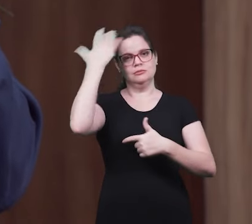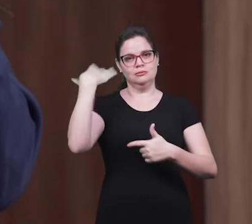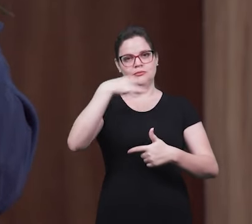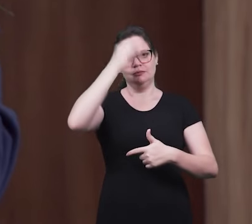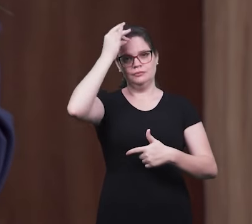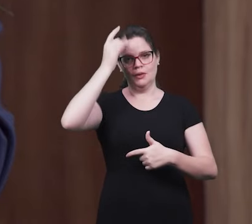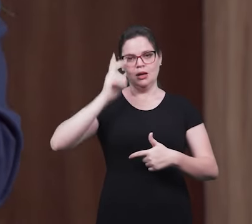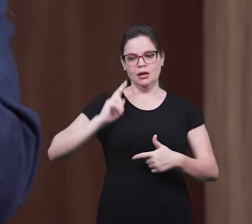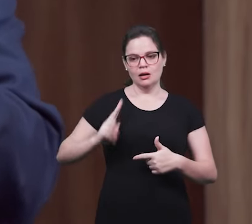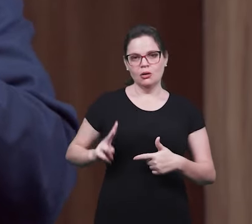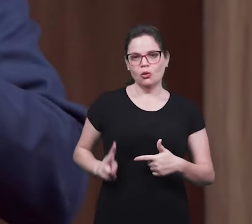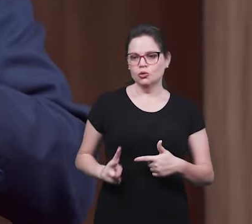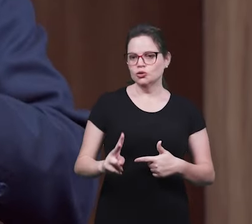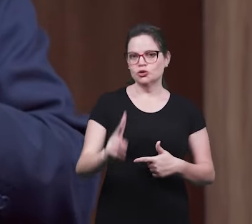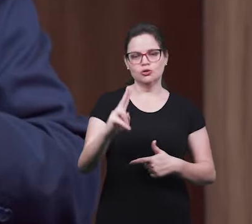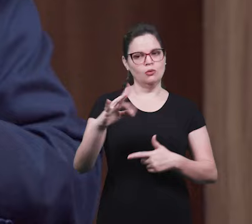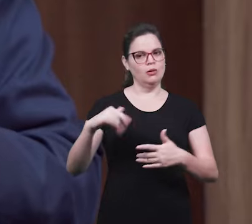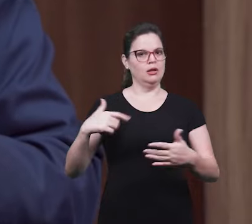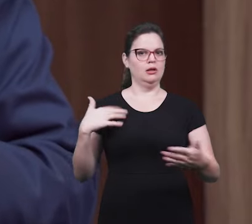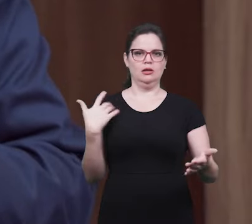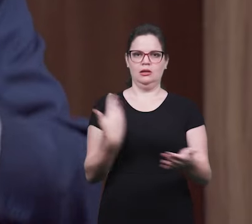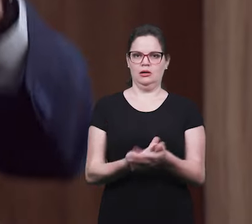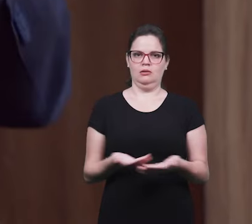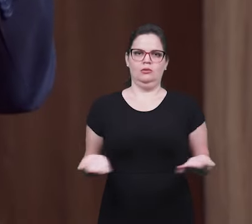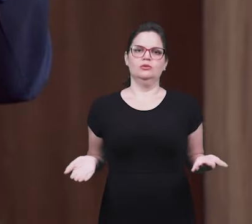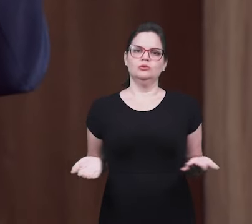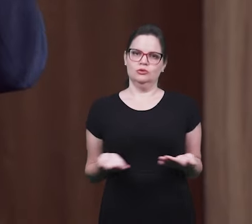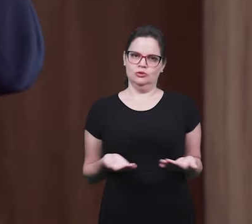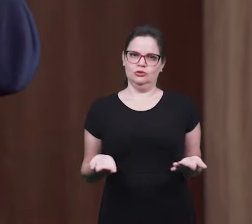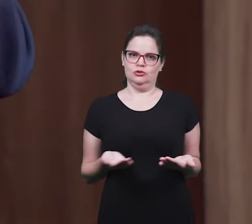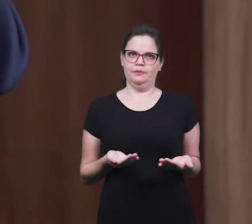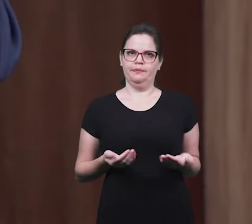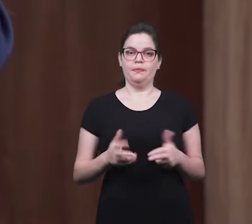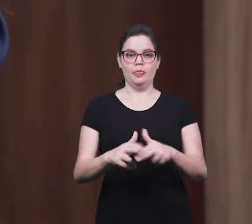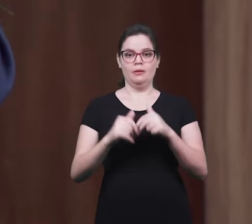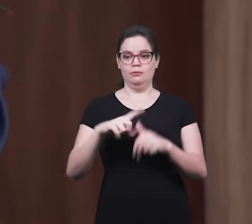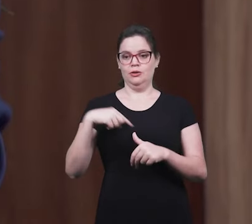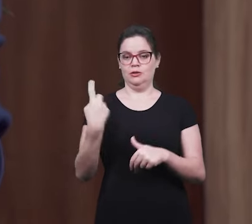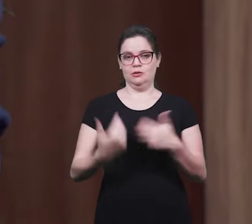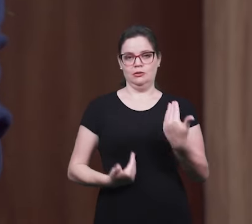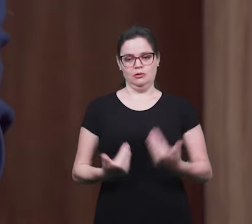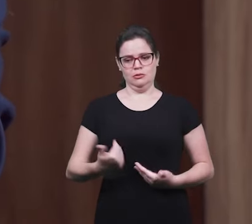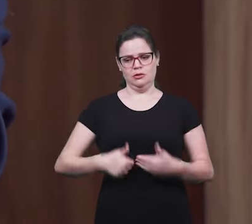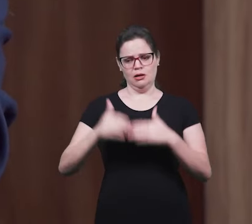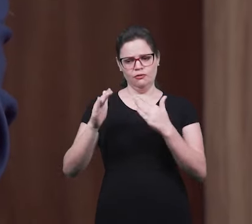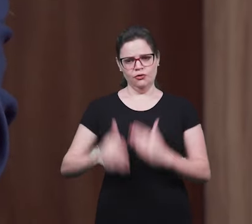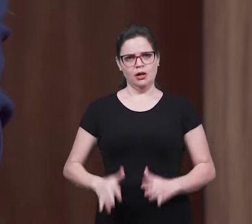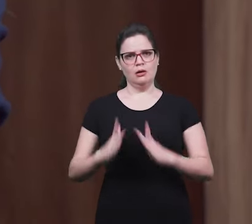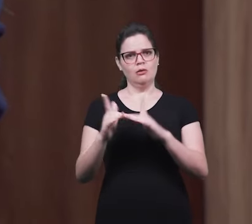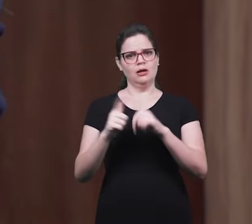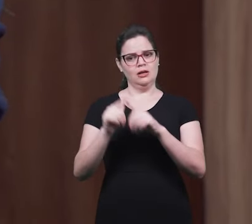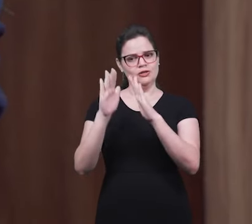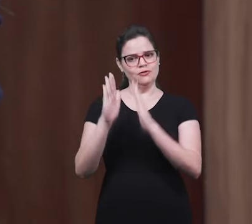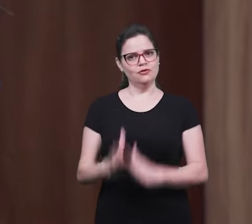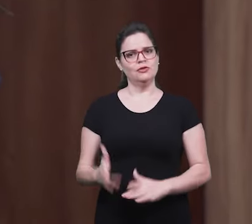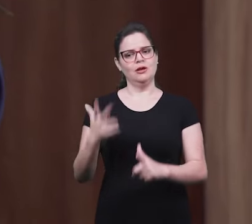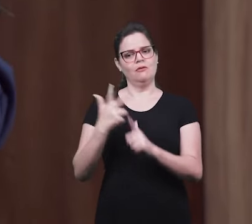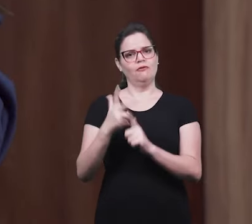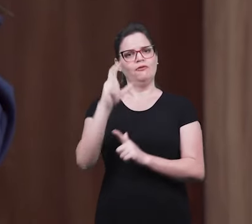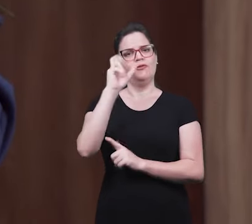continua presente no seio da igreja fiel. Por isso que a igreja fiel é vencedora. Amém. Porque